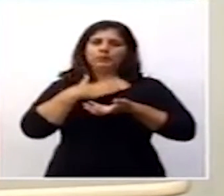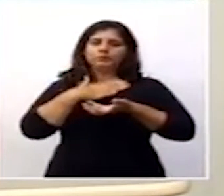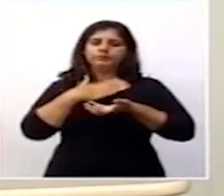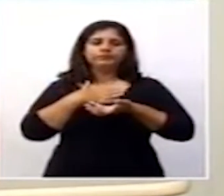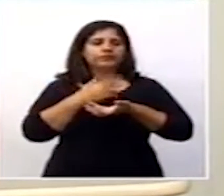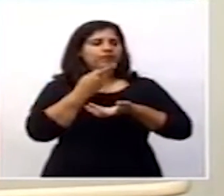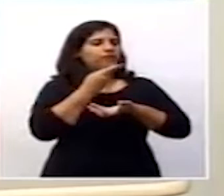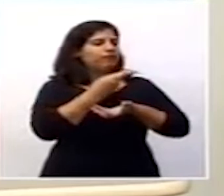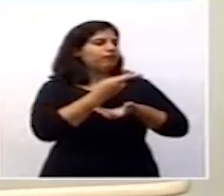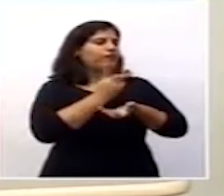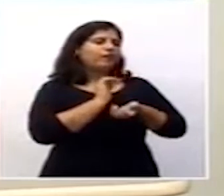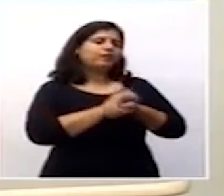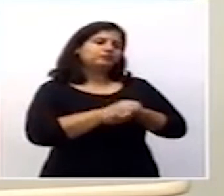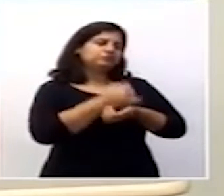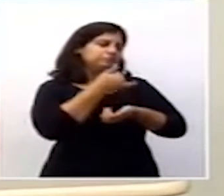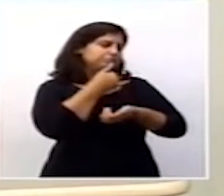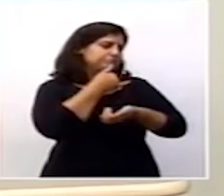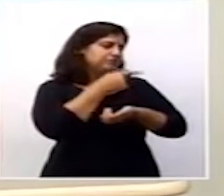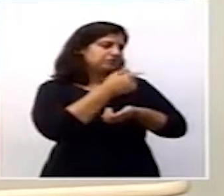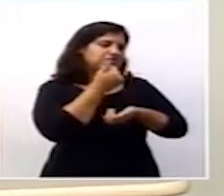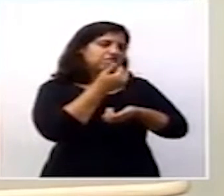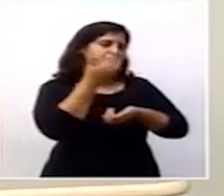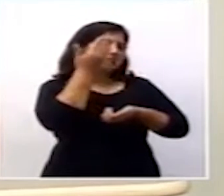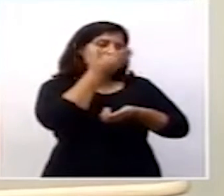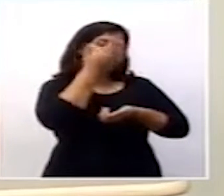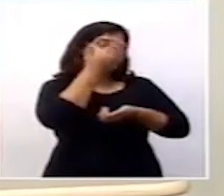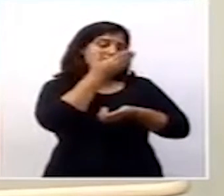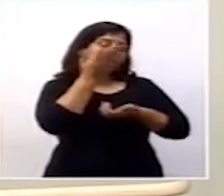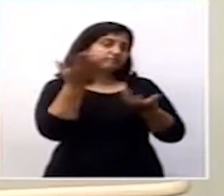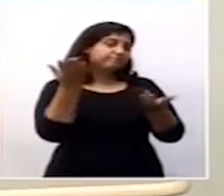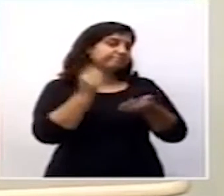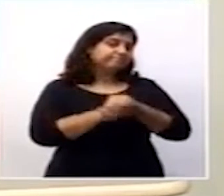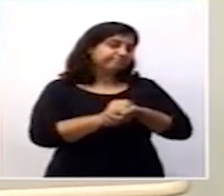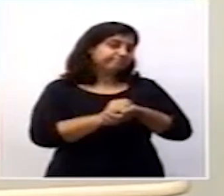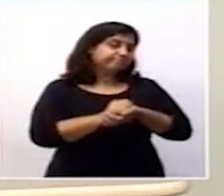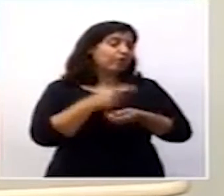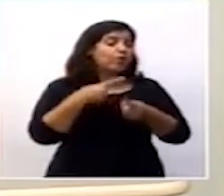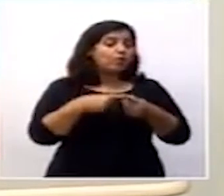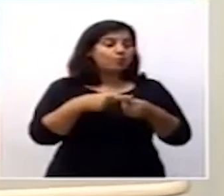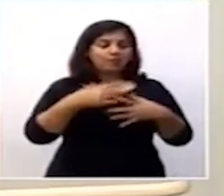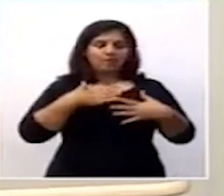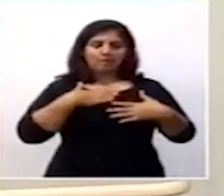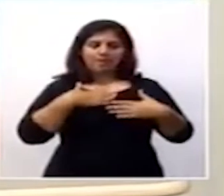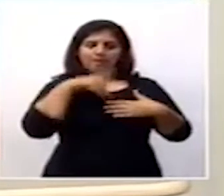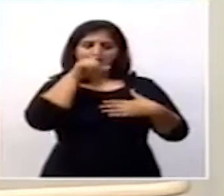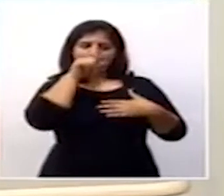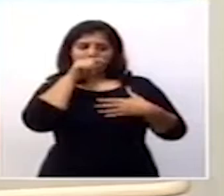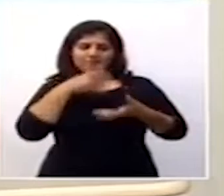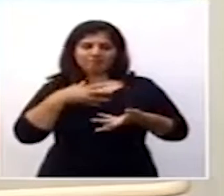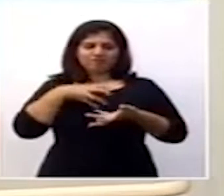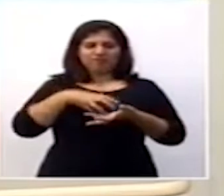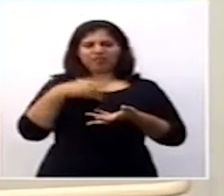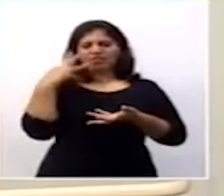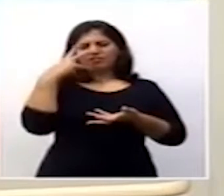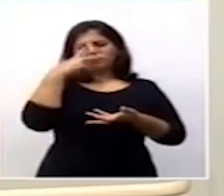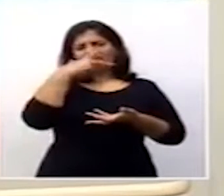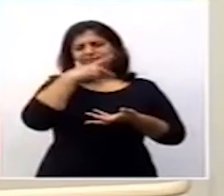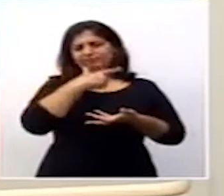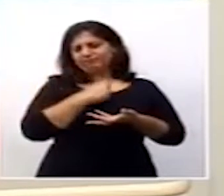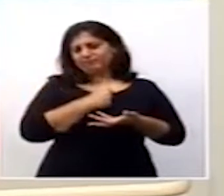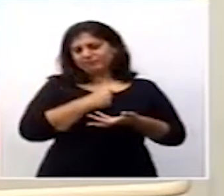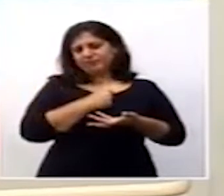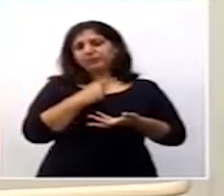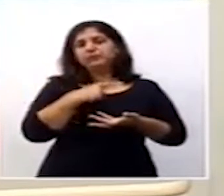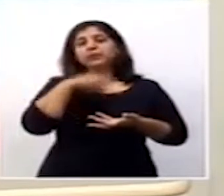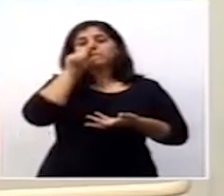ainda disse assim, que pena que você não pode enxergar, né, porque o pássaro que eu peguei, ele é muito bonito.